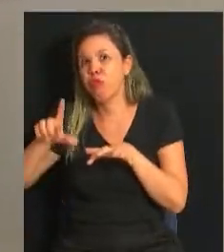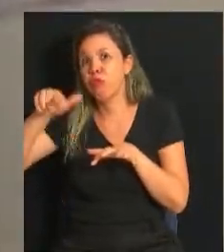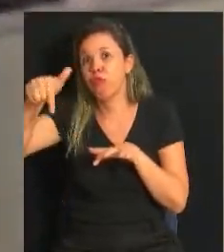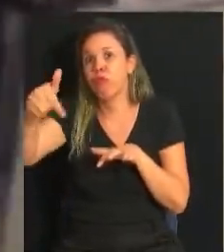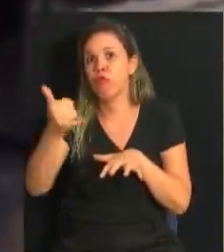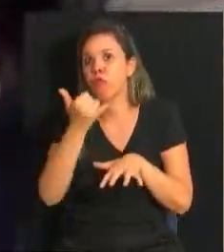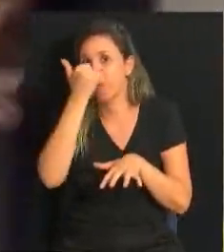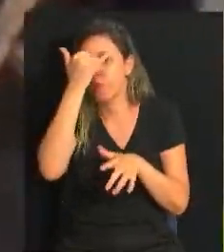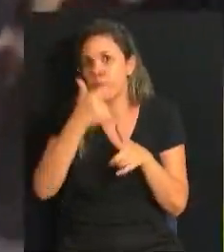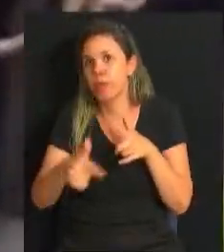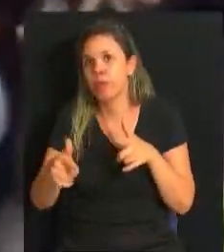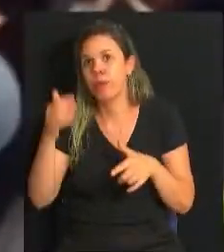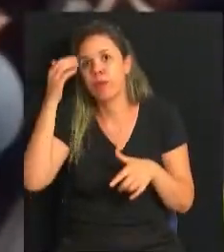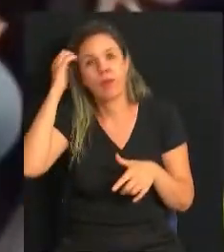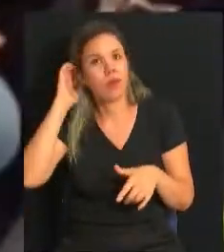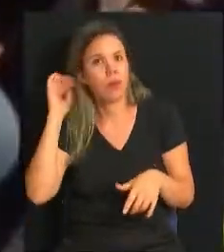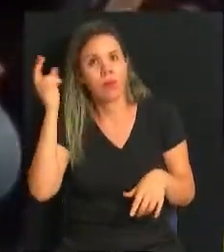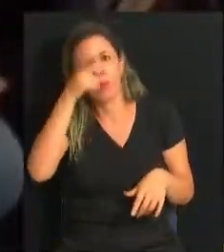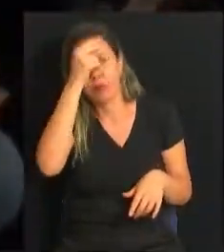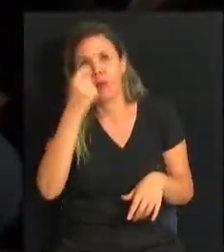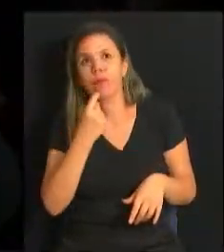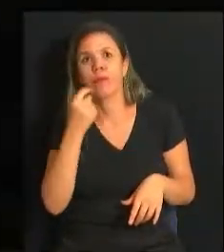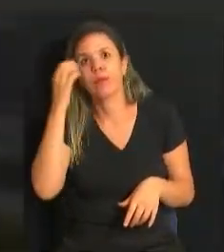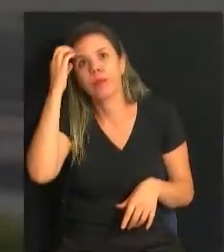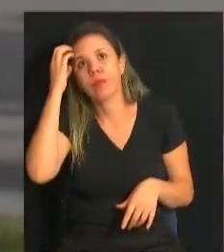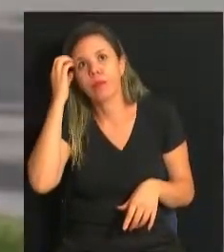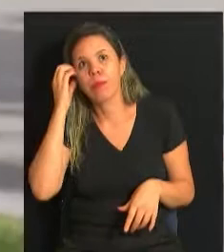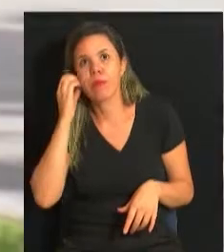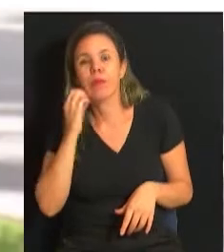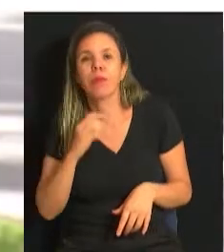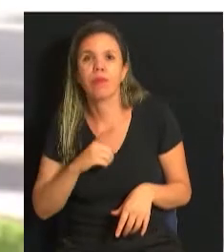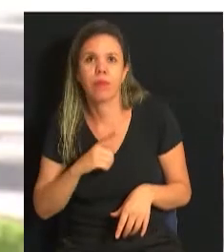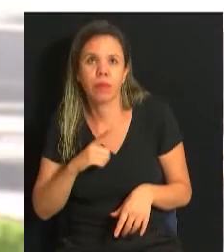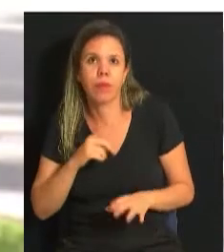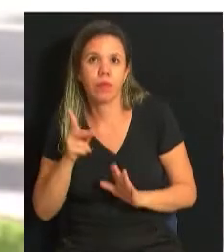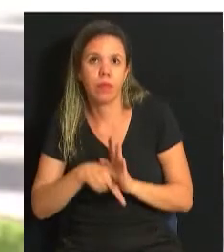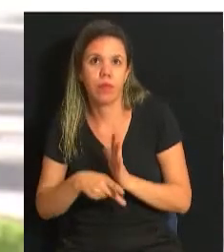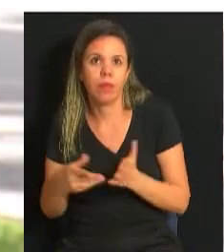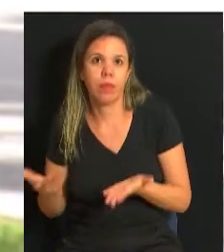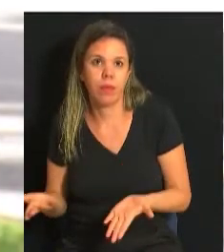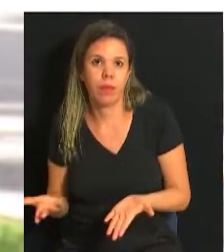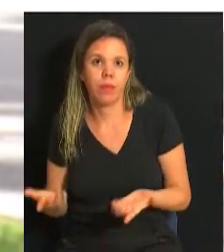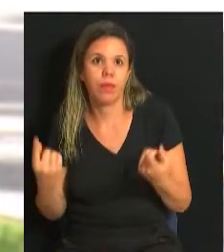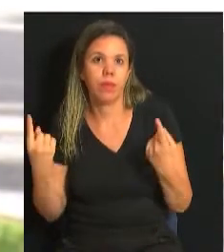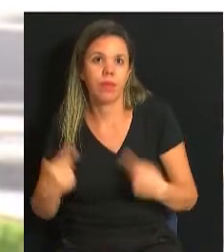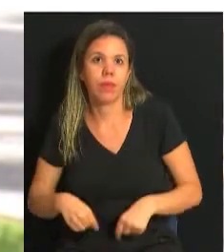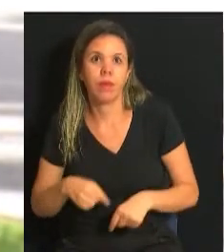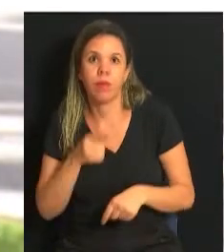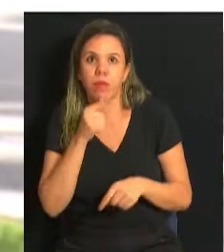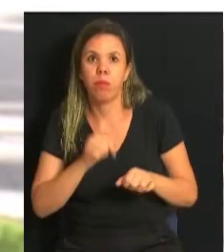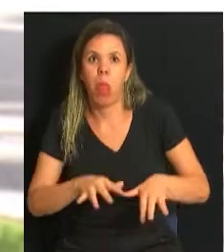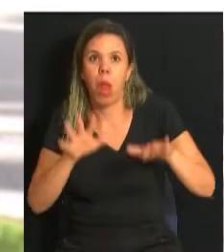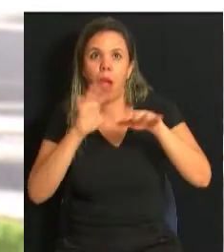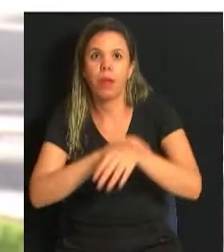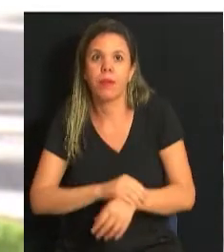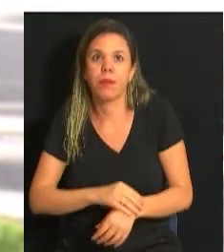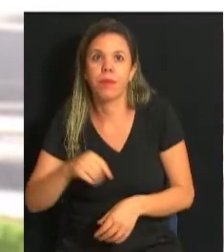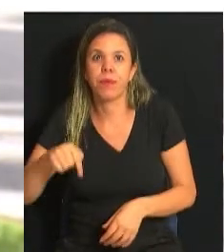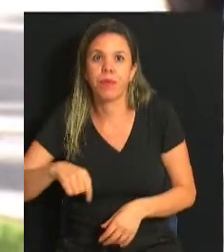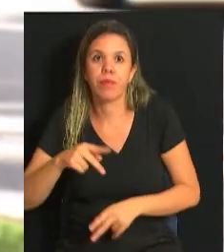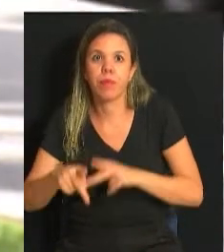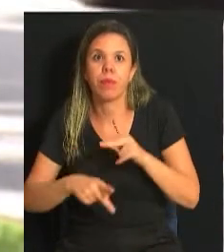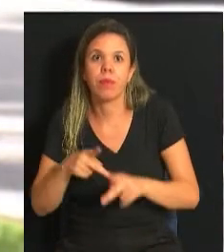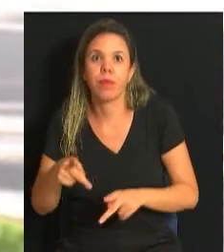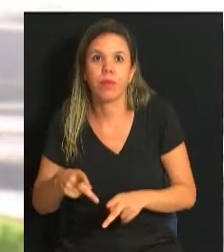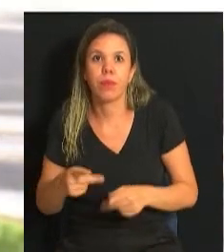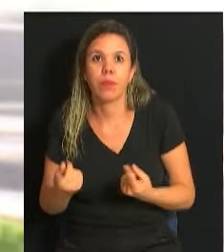deste trágico Episódio a Prefeitura de Campinas informou que tem um projeto contra enchentes e alagamentos aqui para os